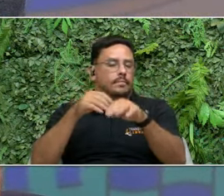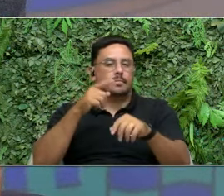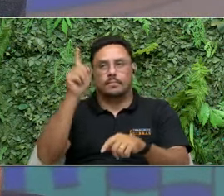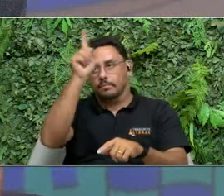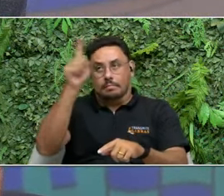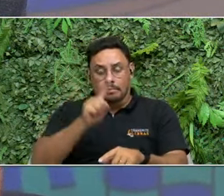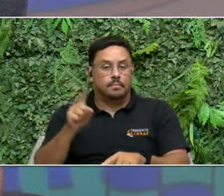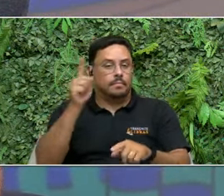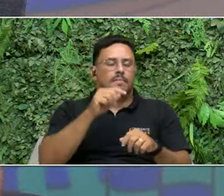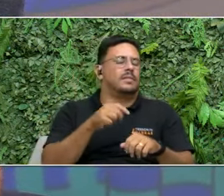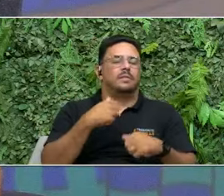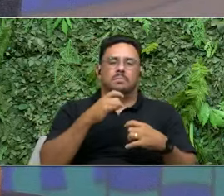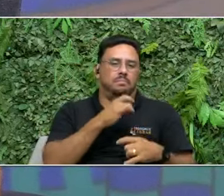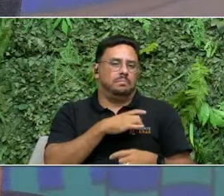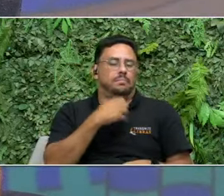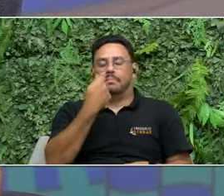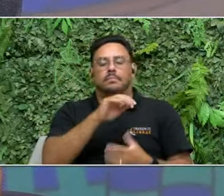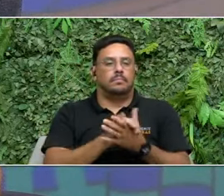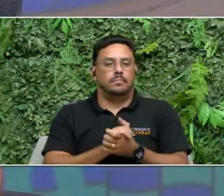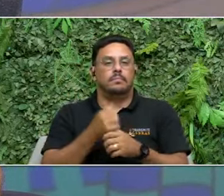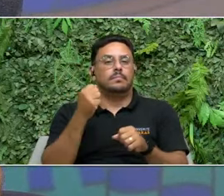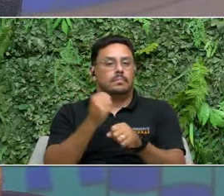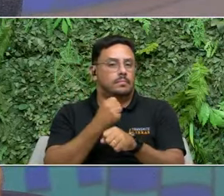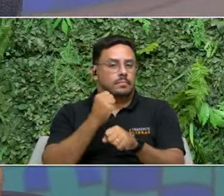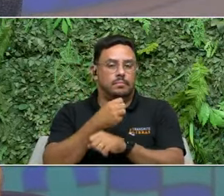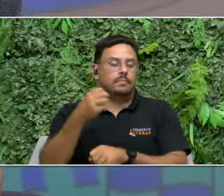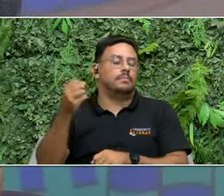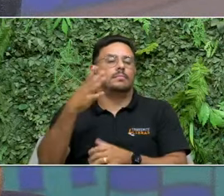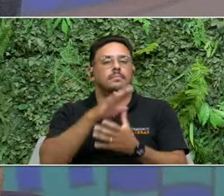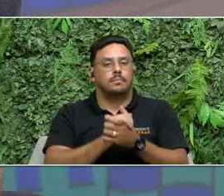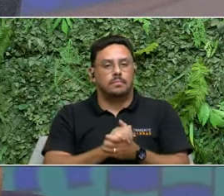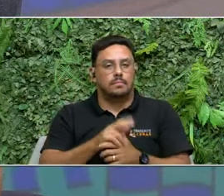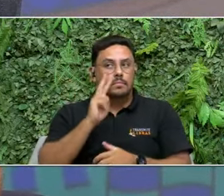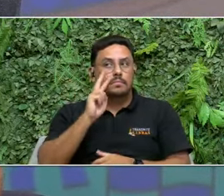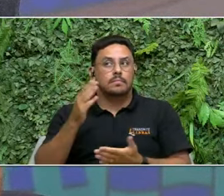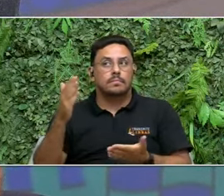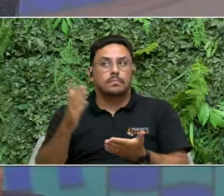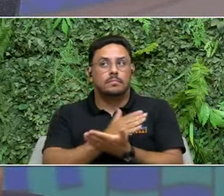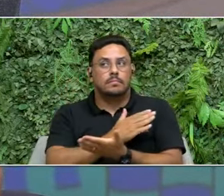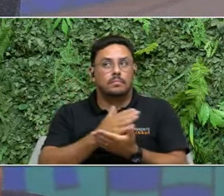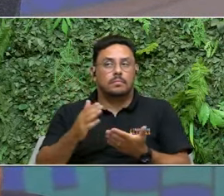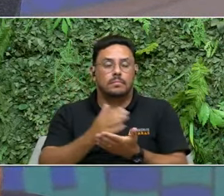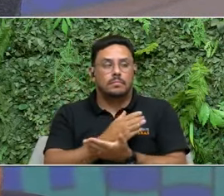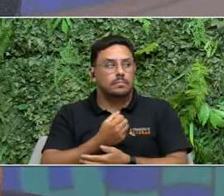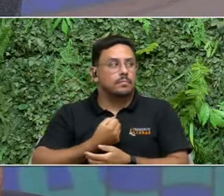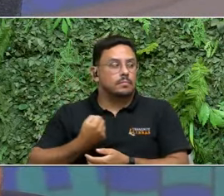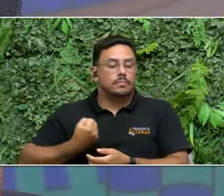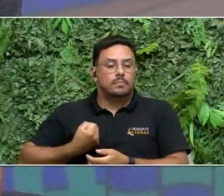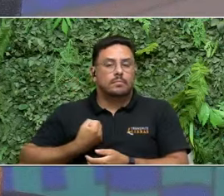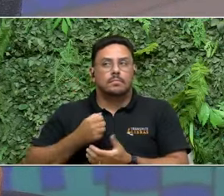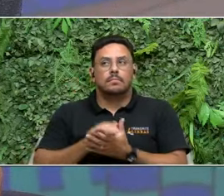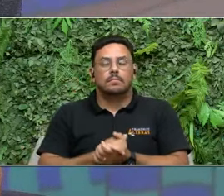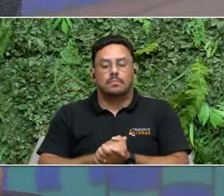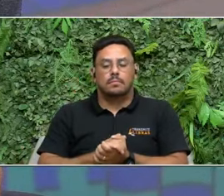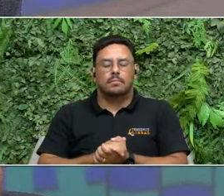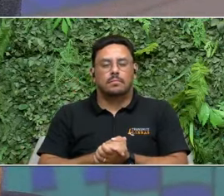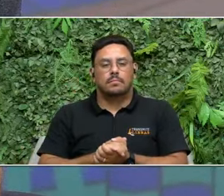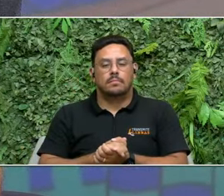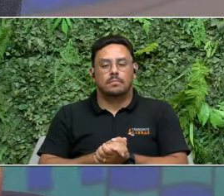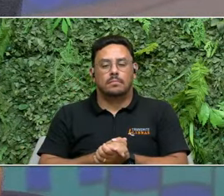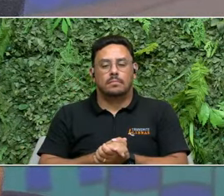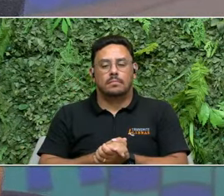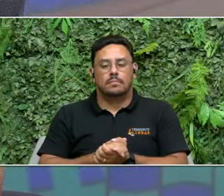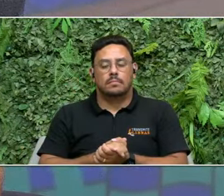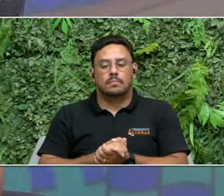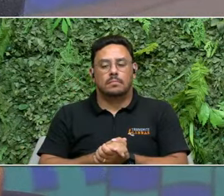espera e é uma obra muito muito moderna vendo alguns números aqui do Atlético não ficaram ali Ah